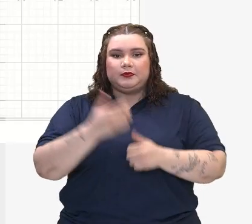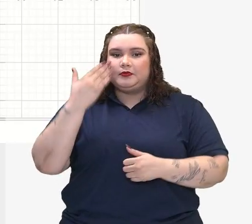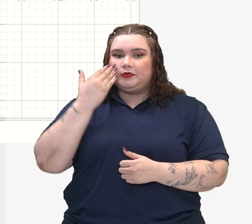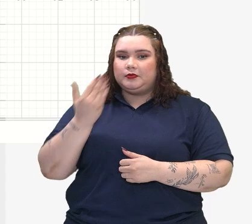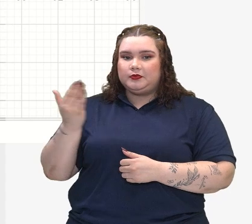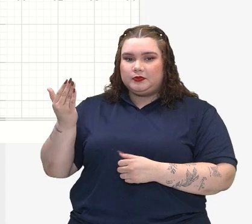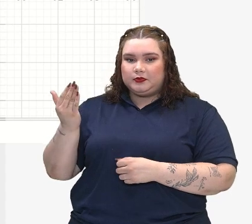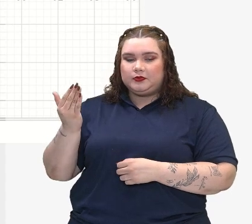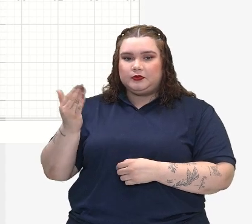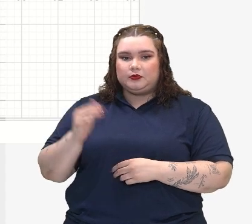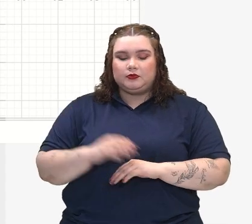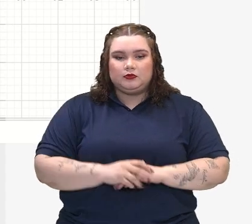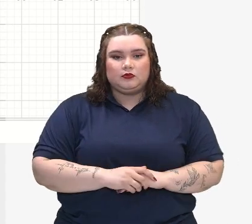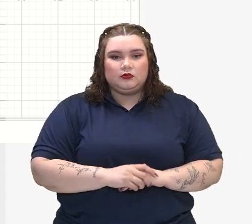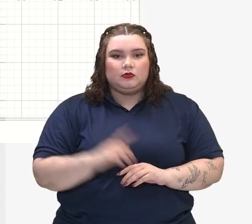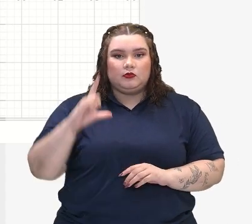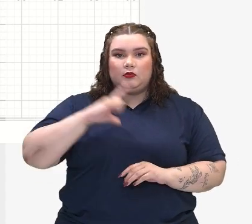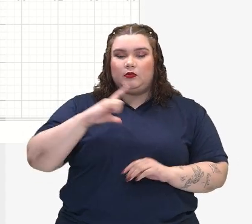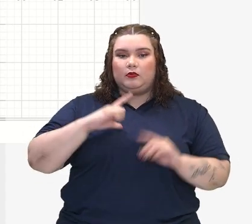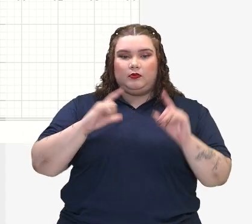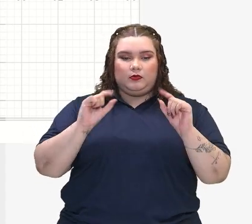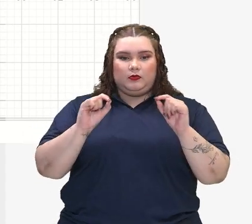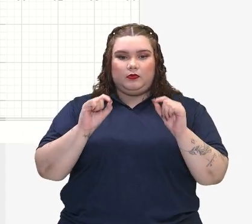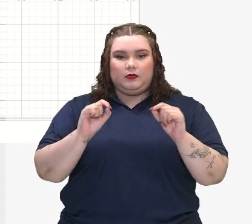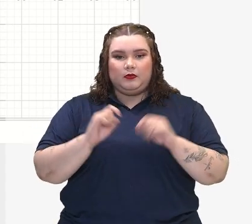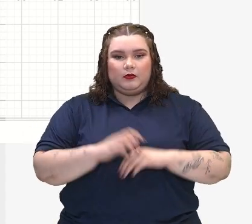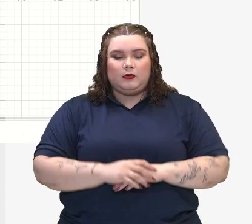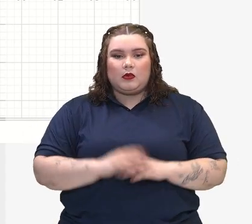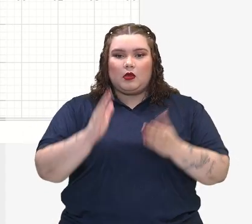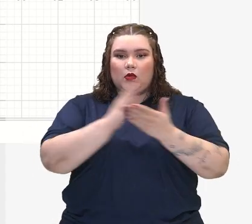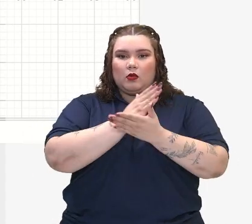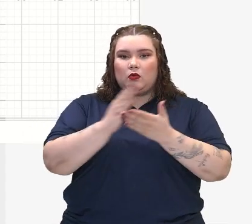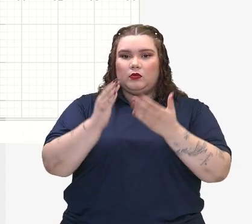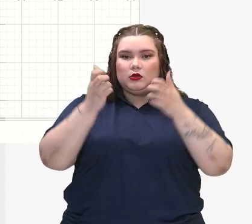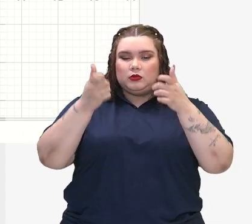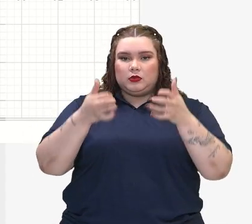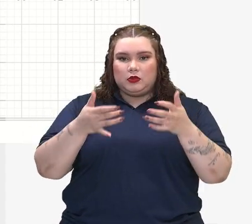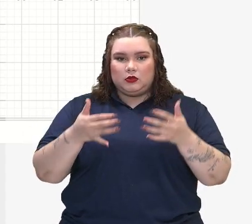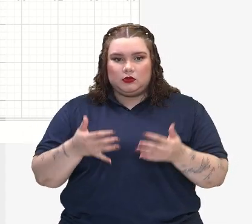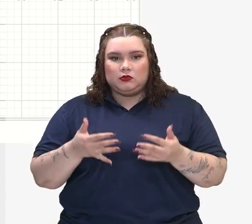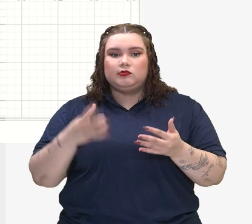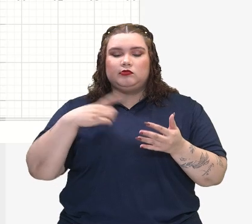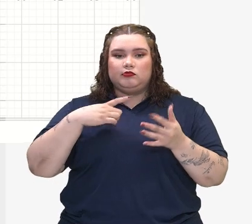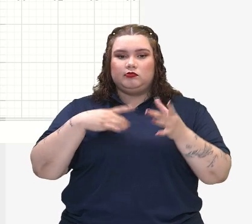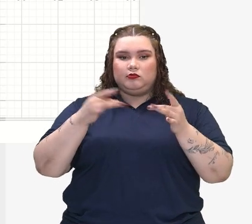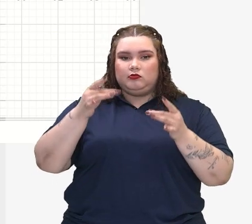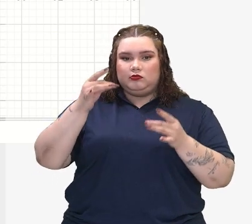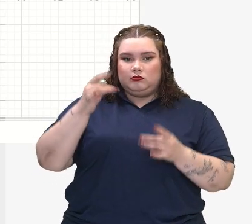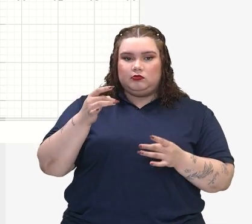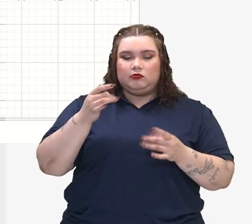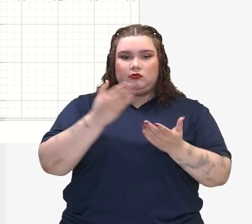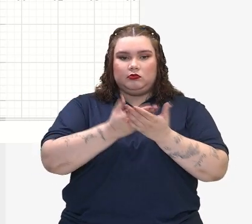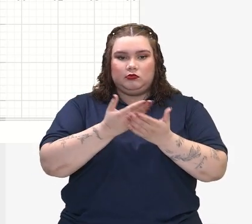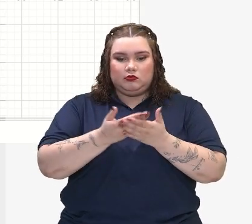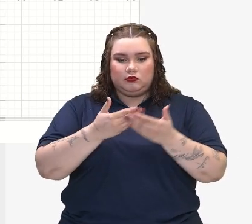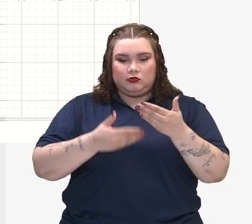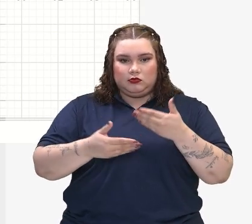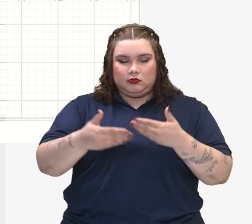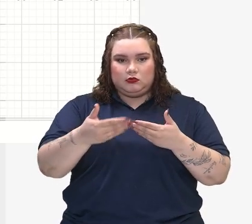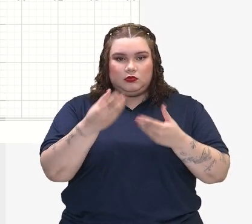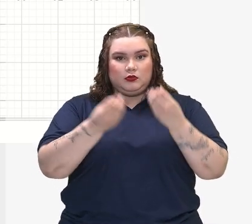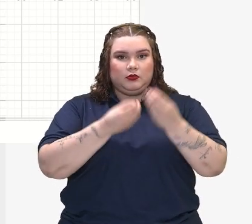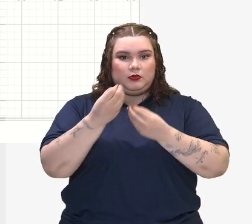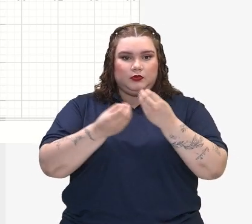Olha só, nós temos aqui algumas situações aqui que nós vamos ver mais à frente, nessa aula mesmo,